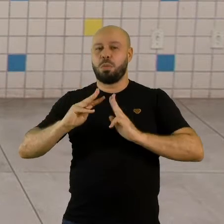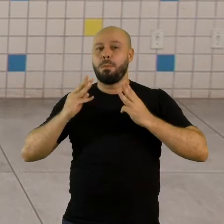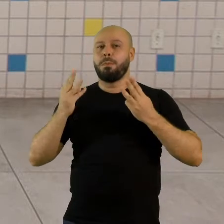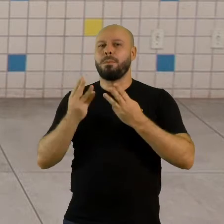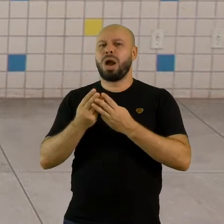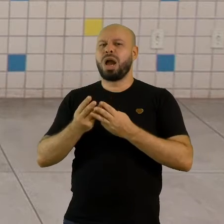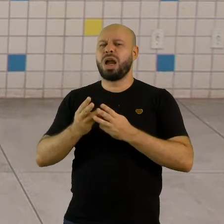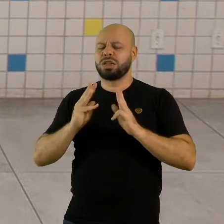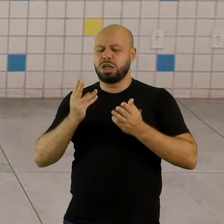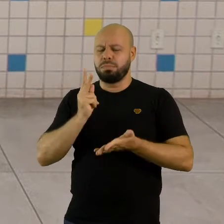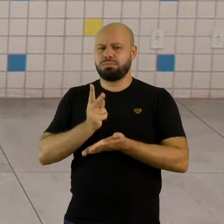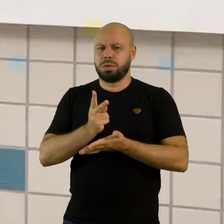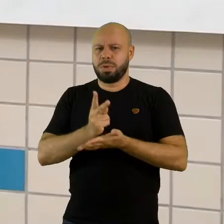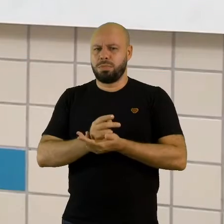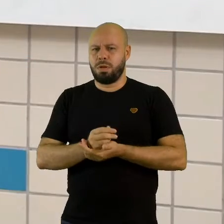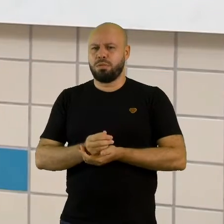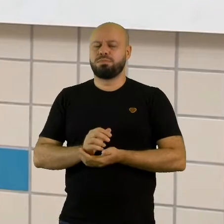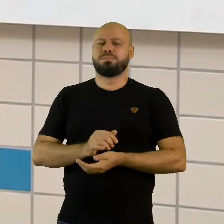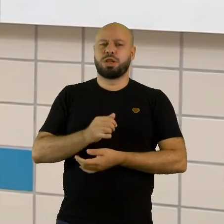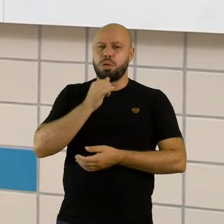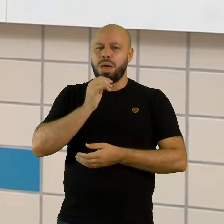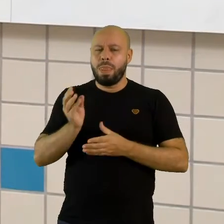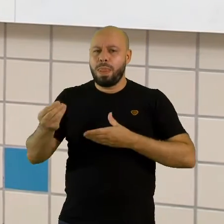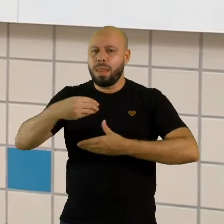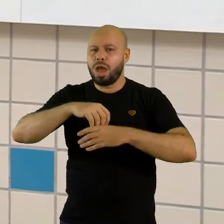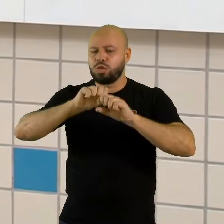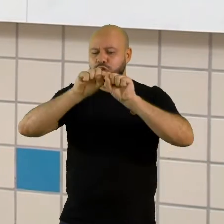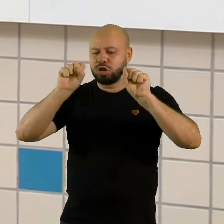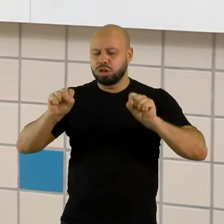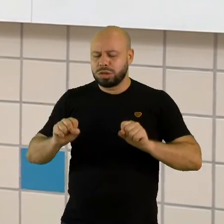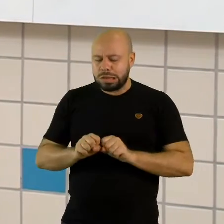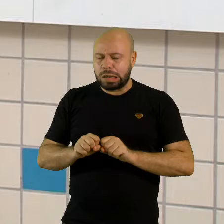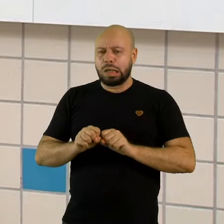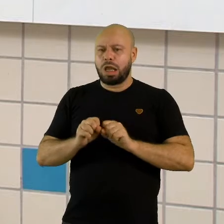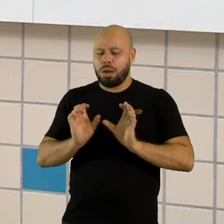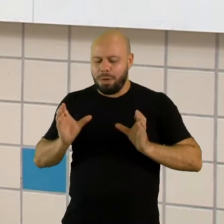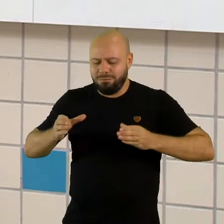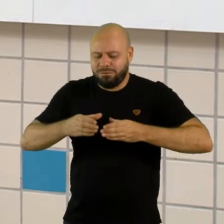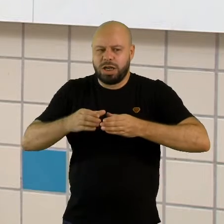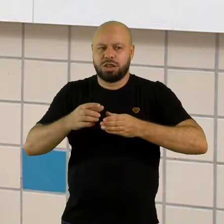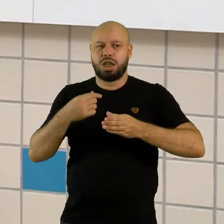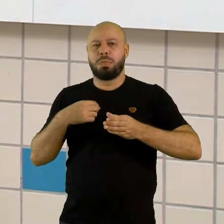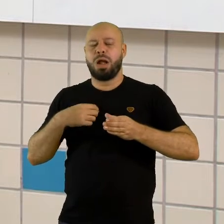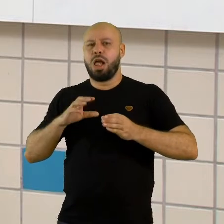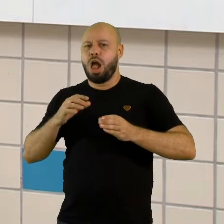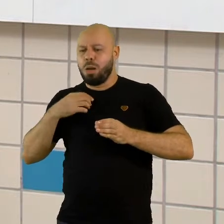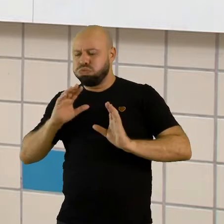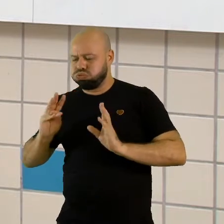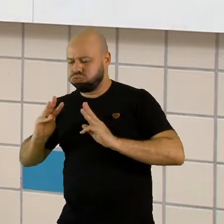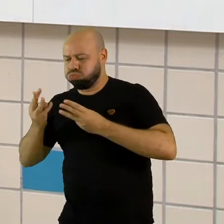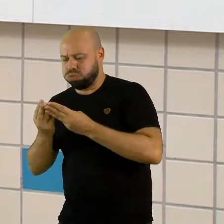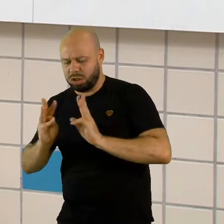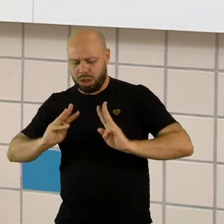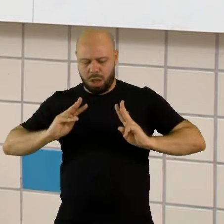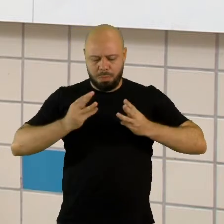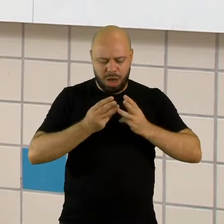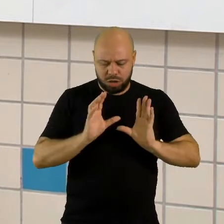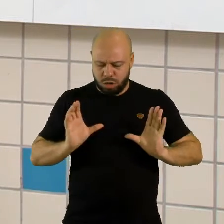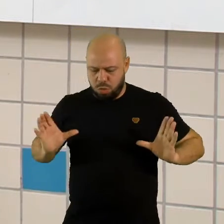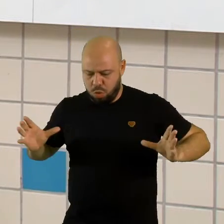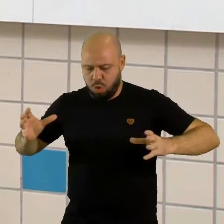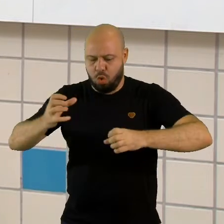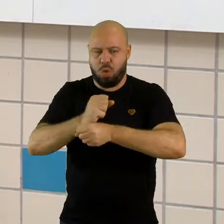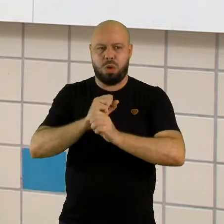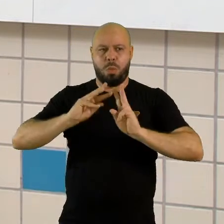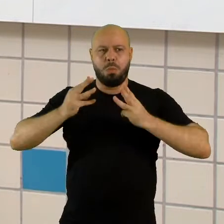reação química ocorre em sistemas fechados, a massa dos reagentes é sempre igual à massa do produto